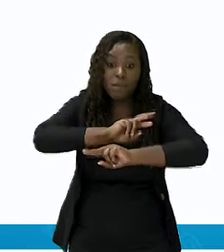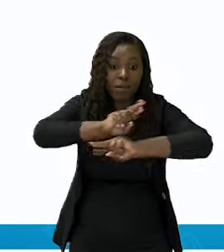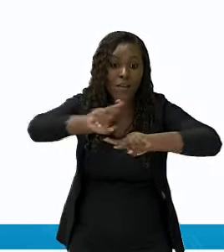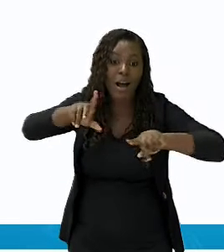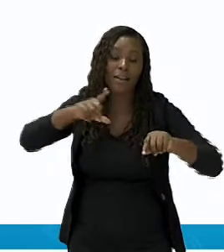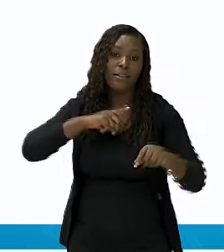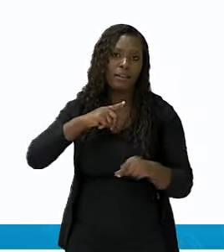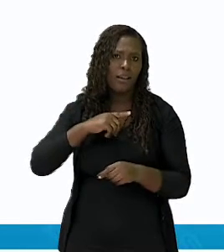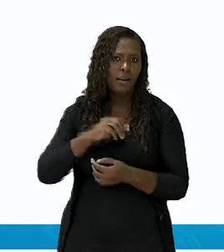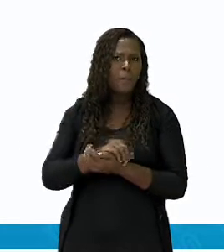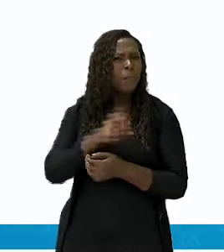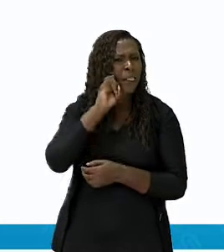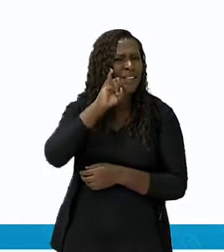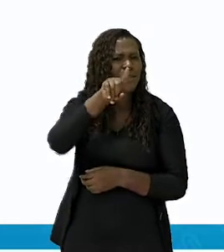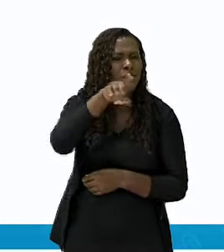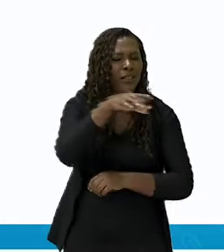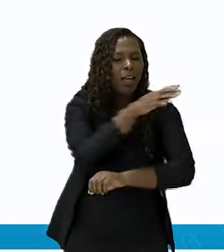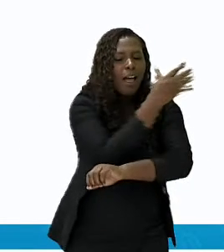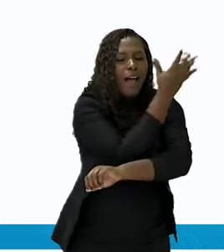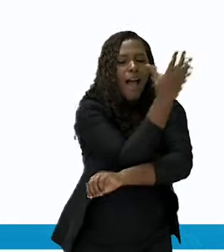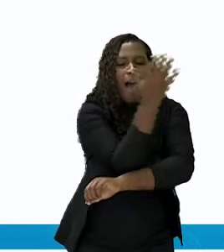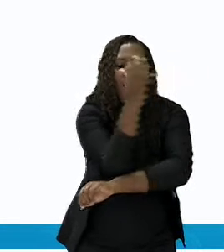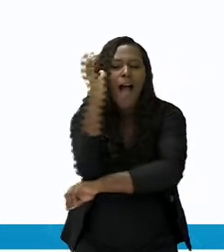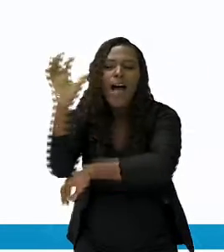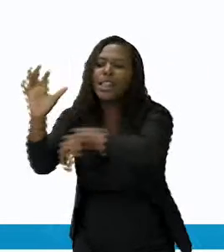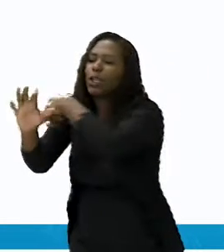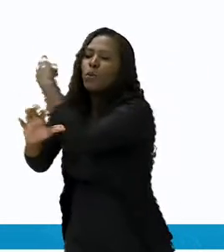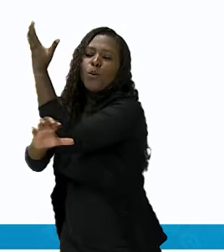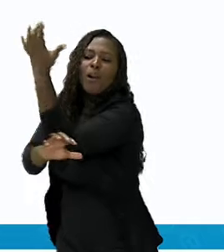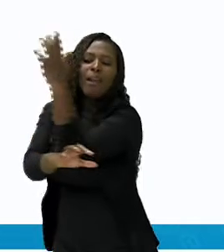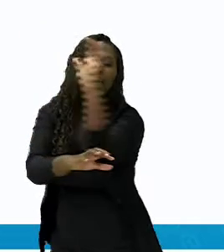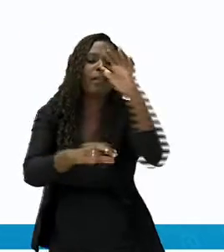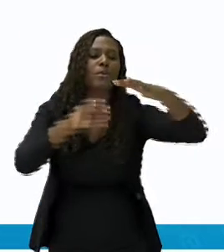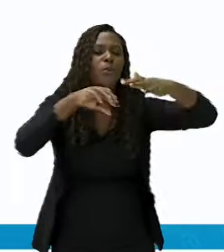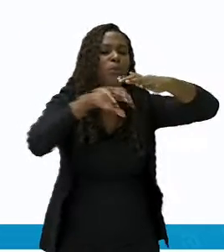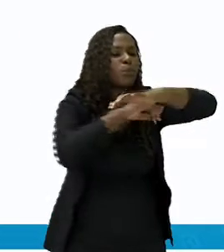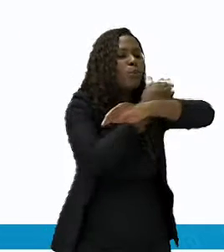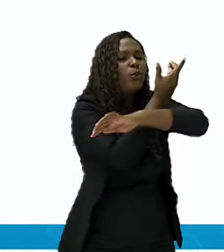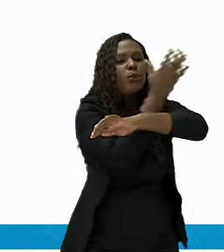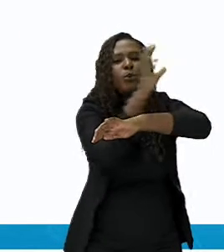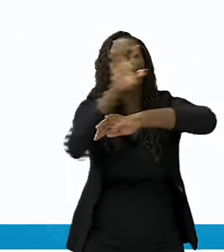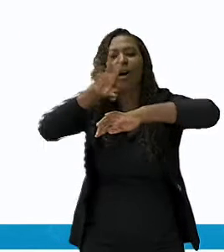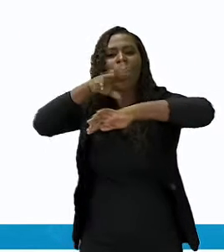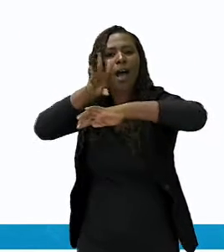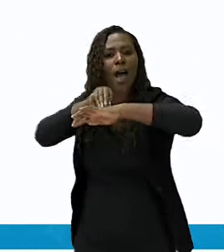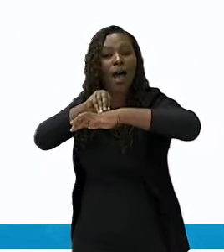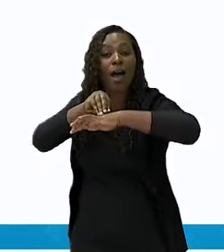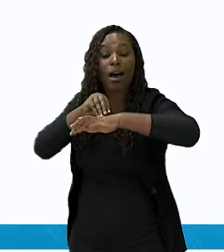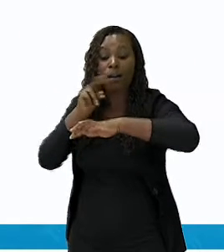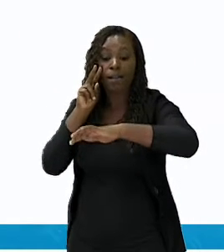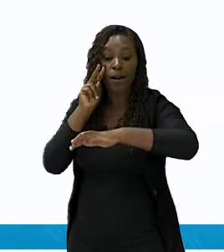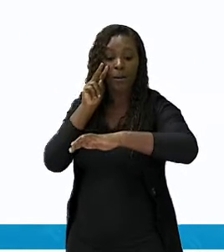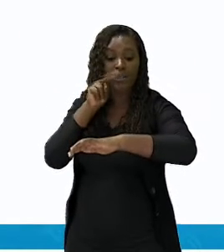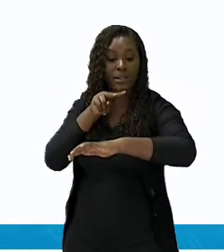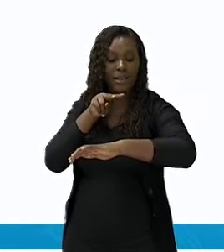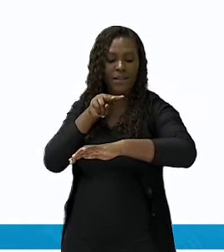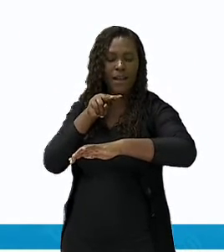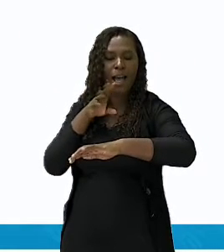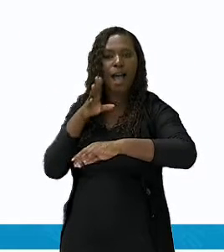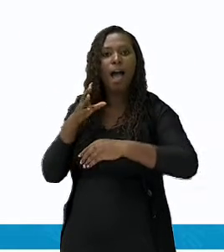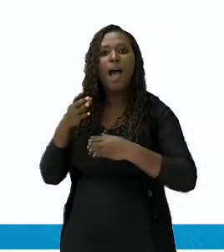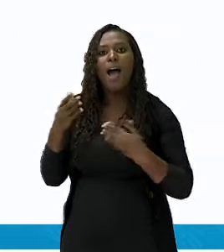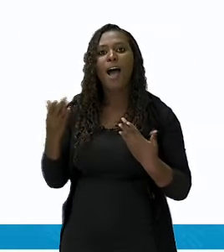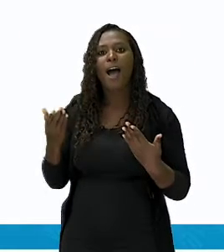natureza, a composição das árvores, das folhas, das flores, dos próprios animais, cada um com a